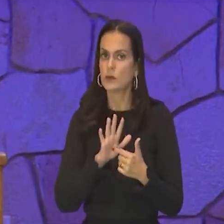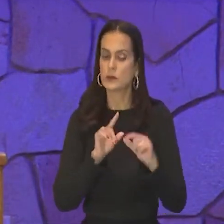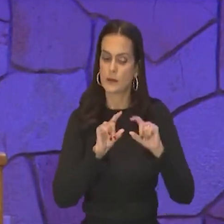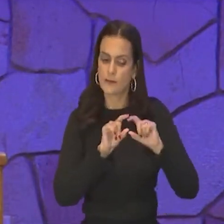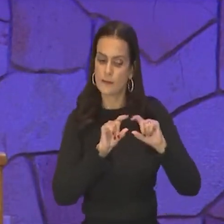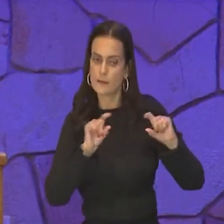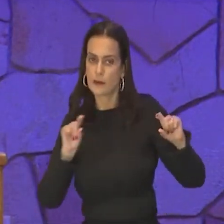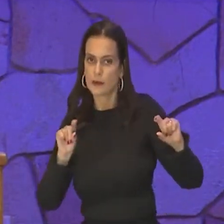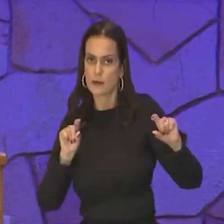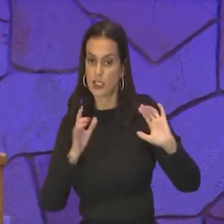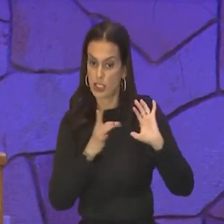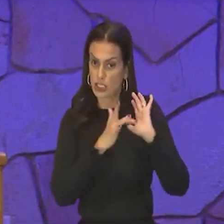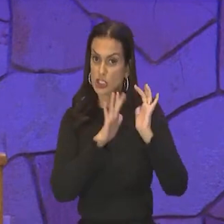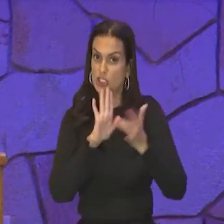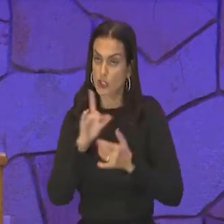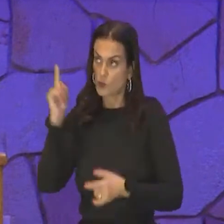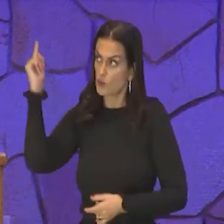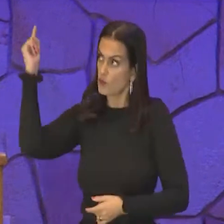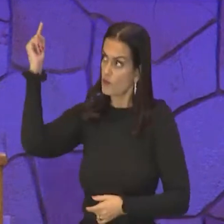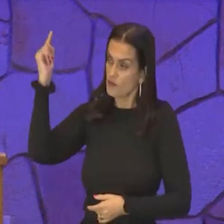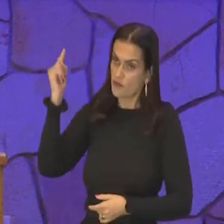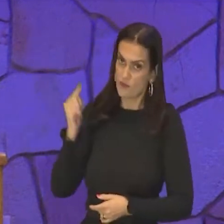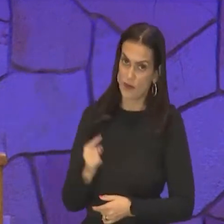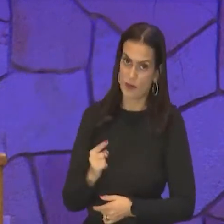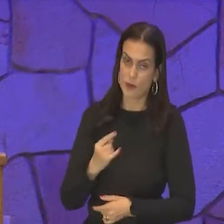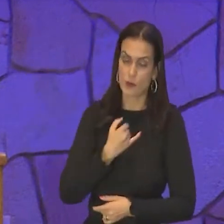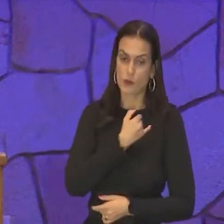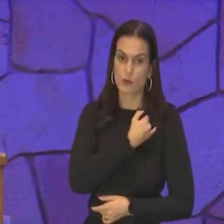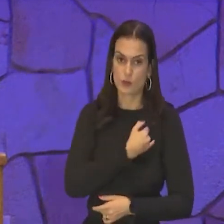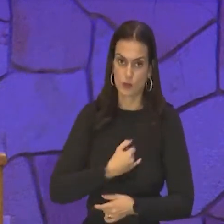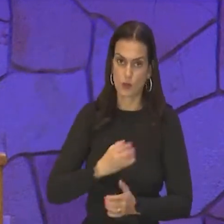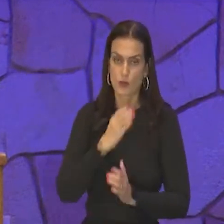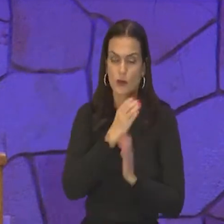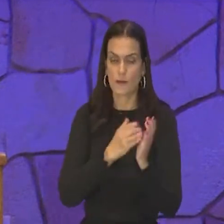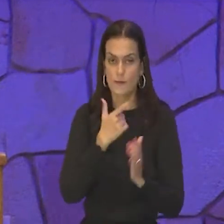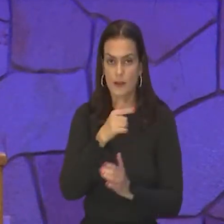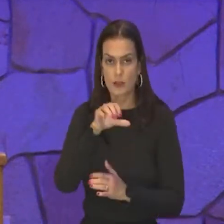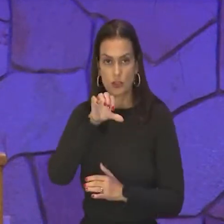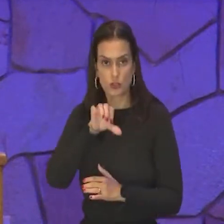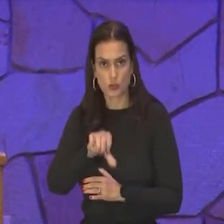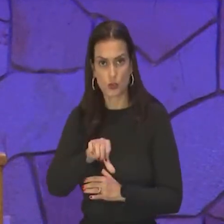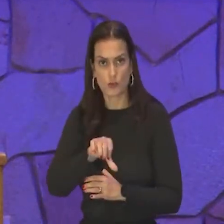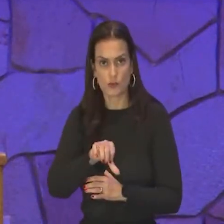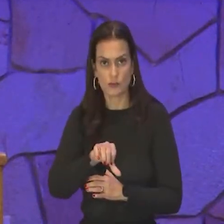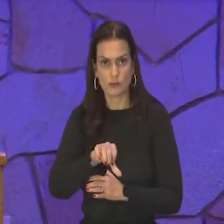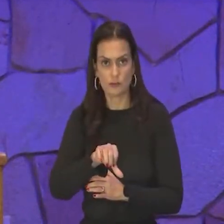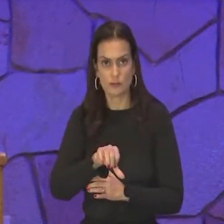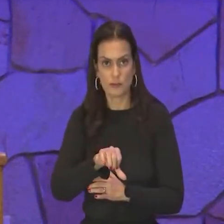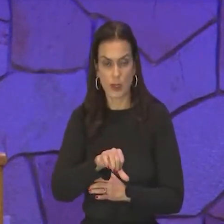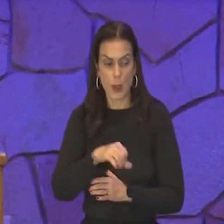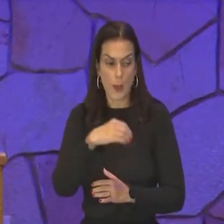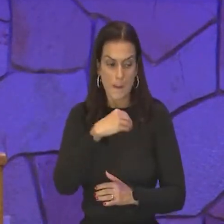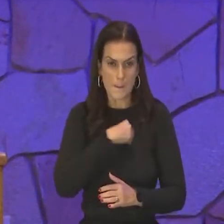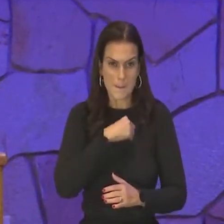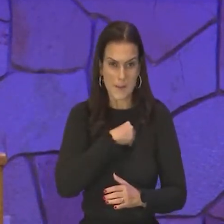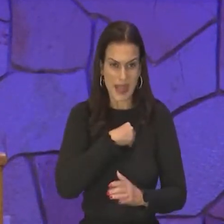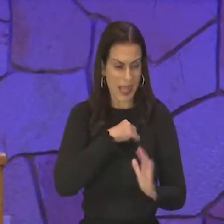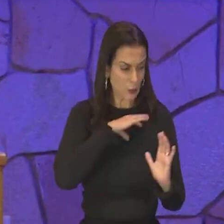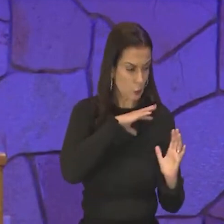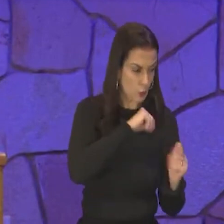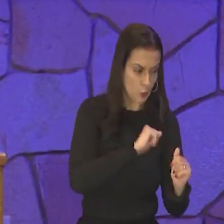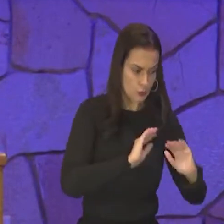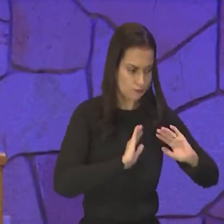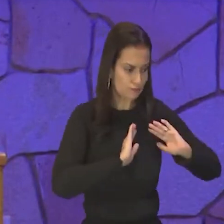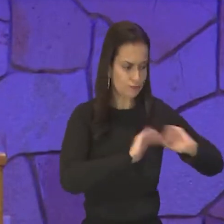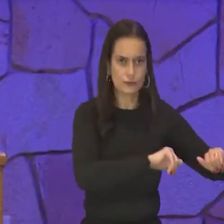frase, que Jesus se apresentou lá em João capítulo 1, verso 29, como aquele que tira o pecado do mundo, como aquele que morreu por